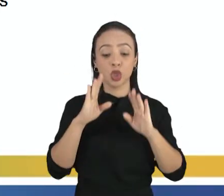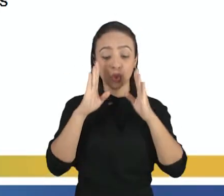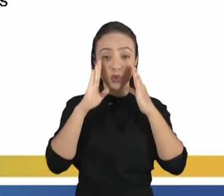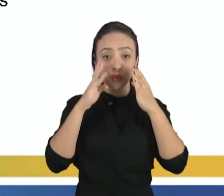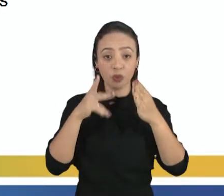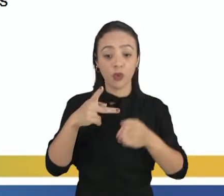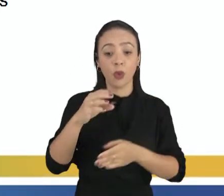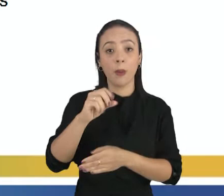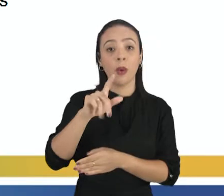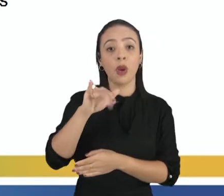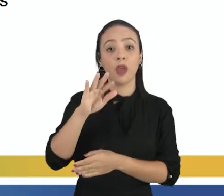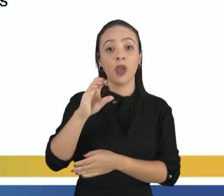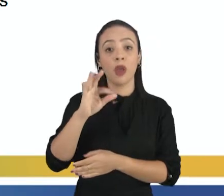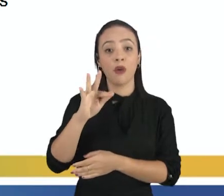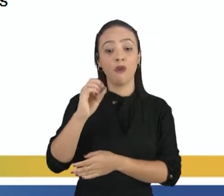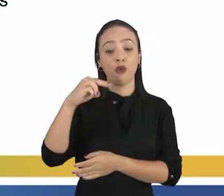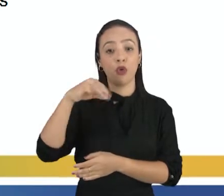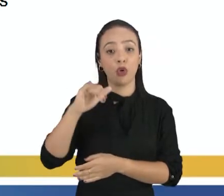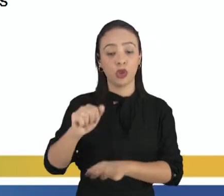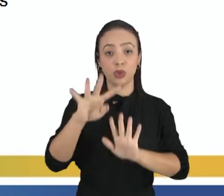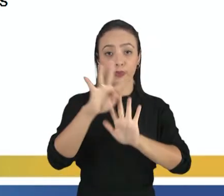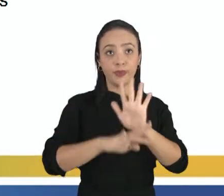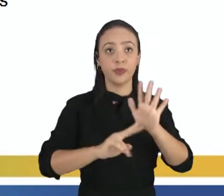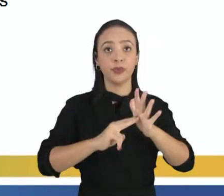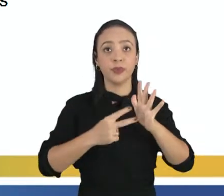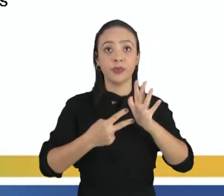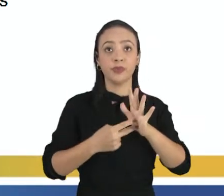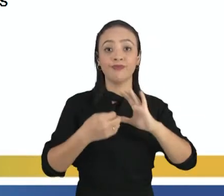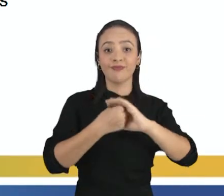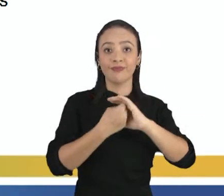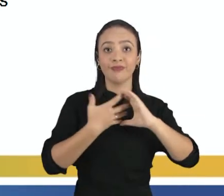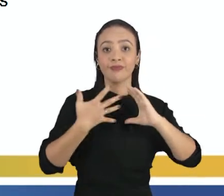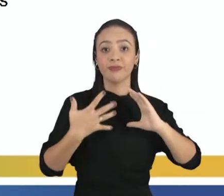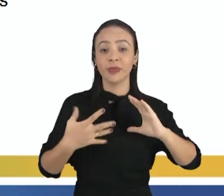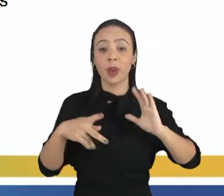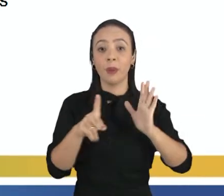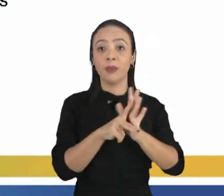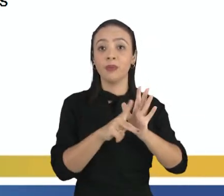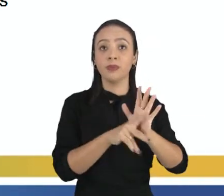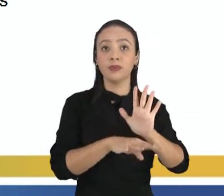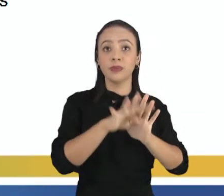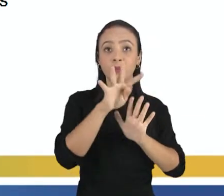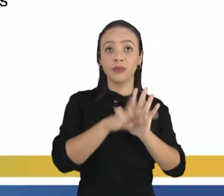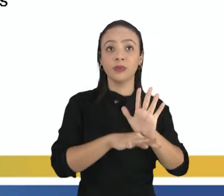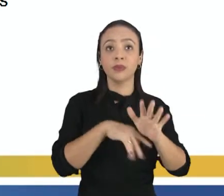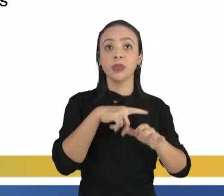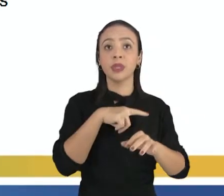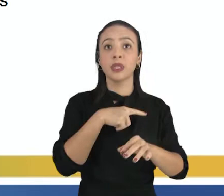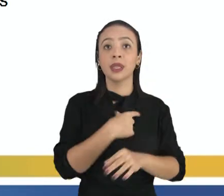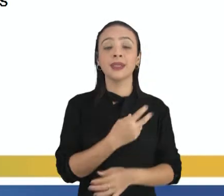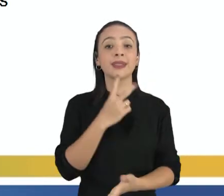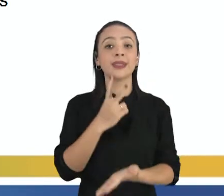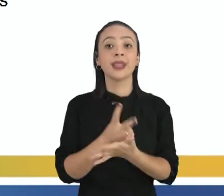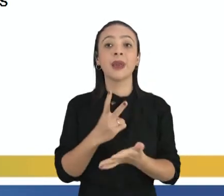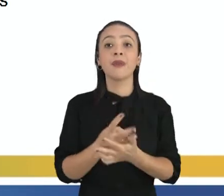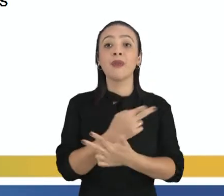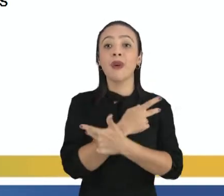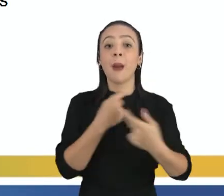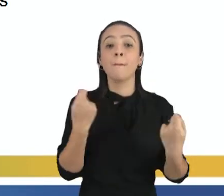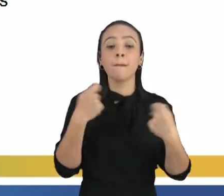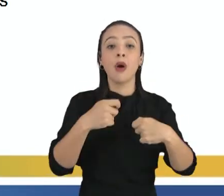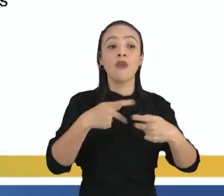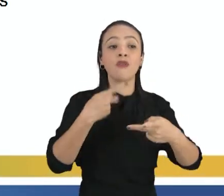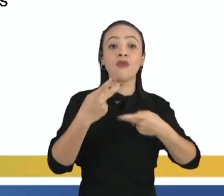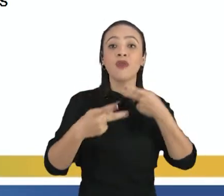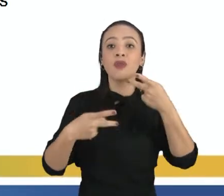à polifonia textual, queremos dizer características dos textos em que estão presentes várias